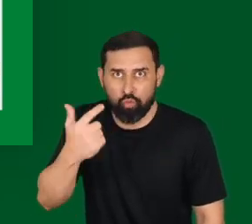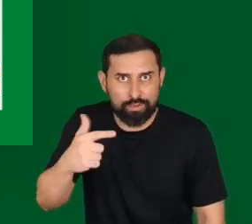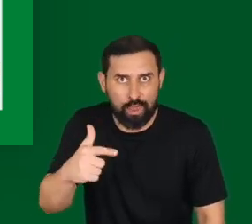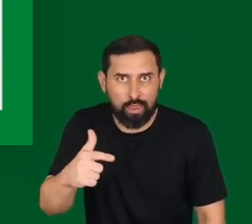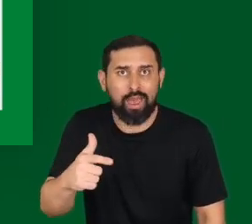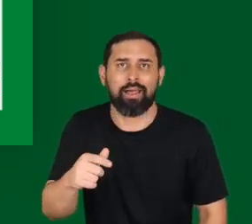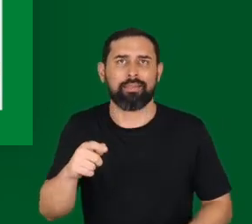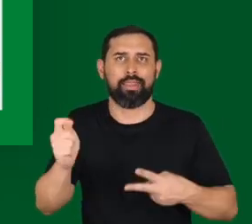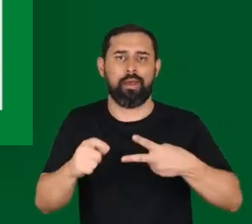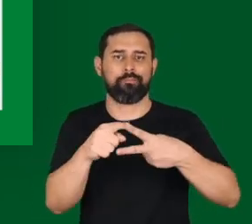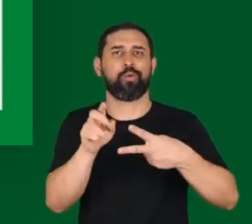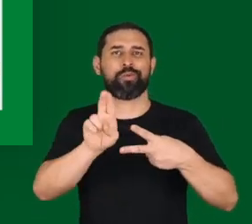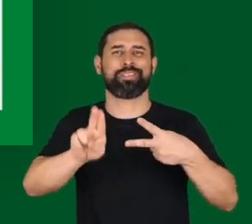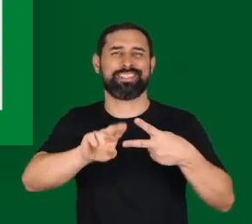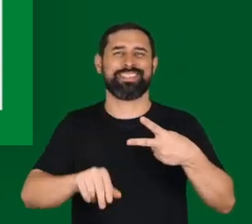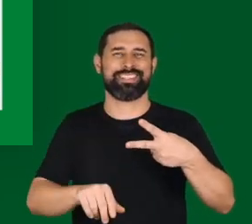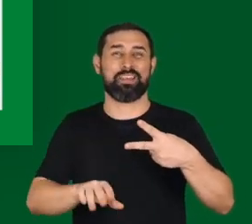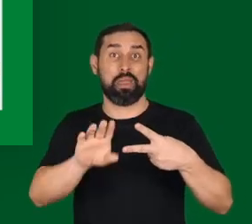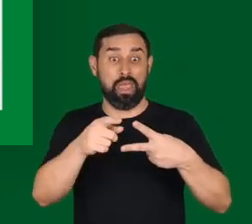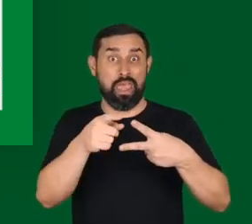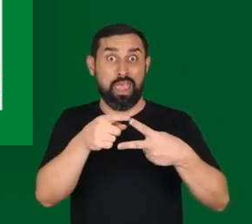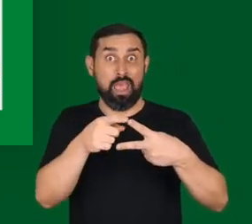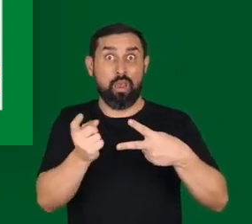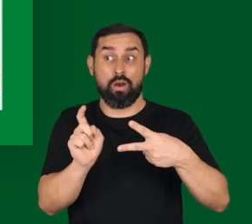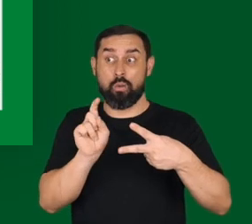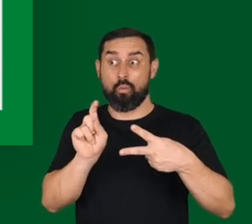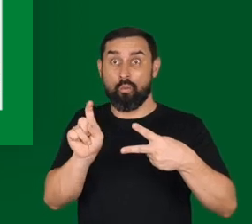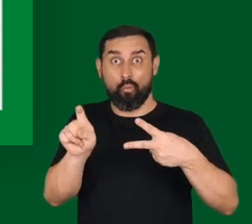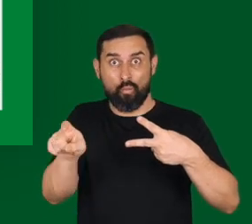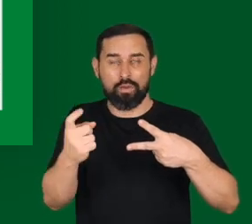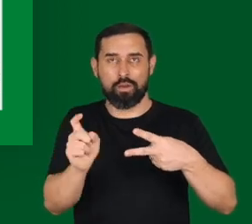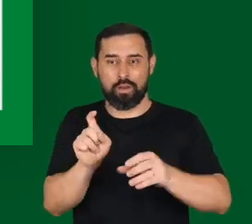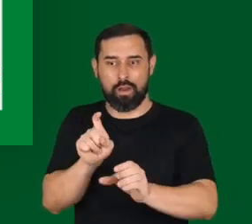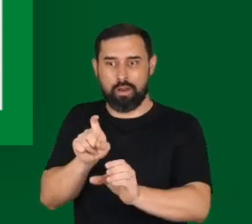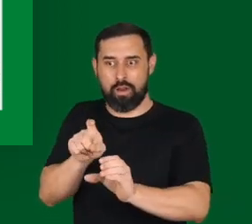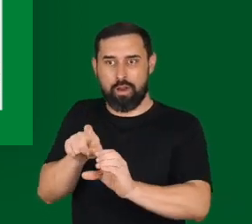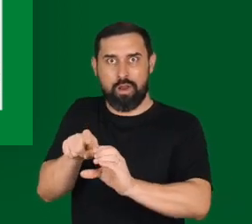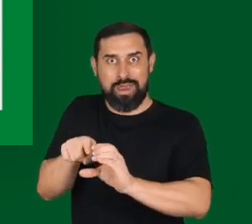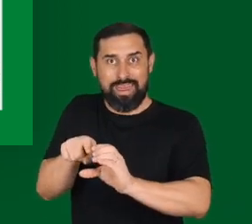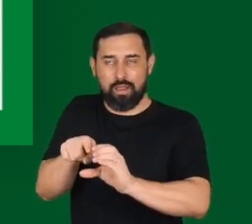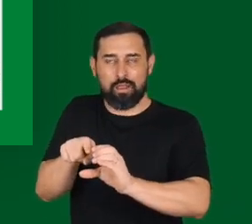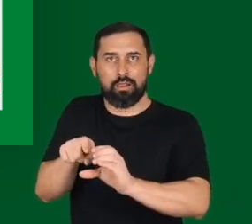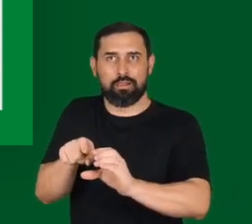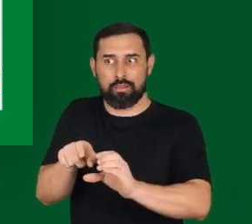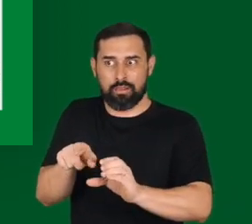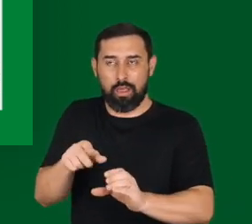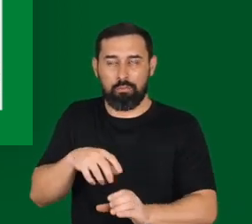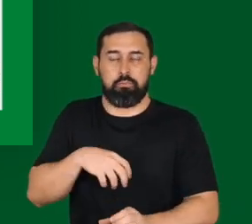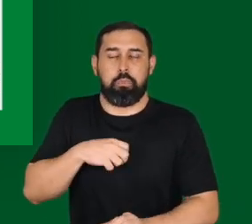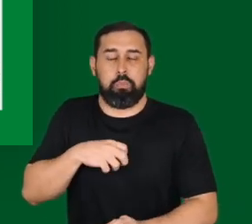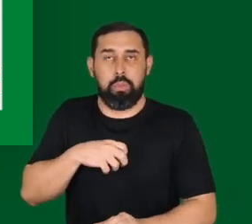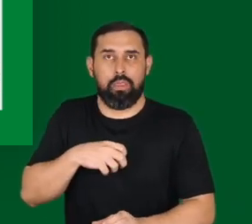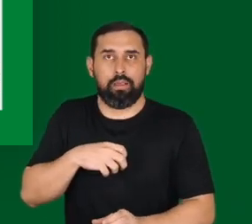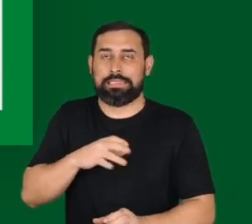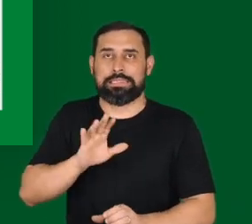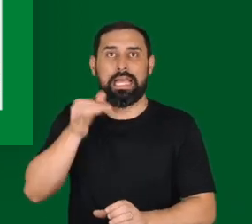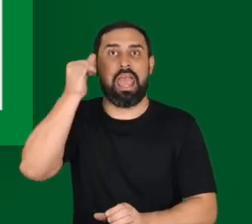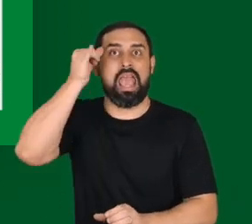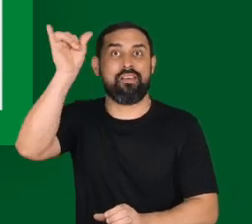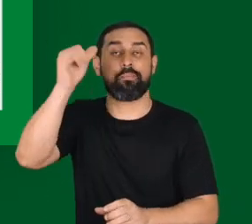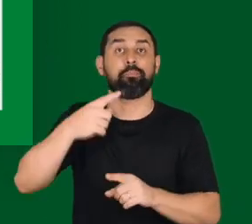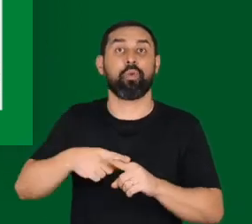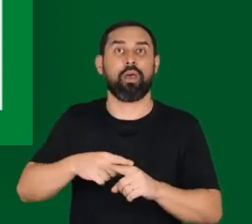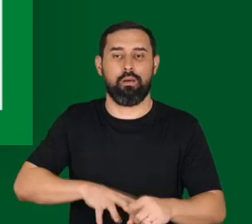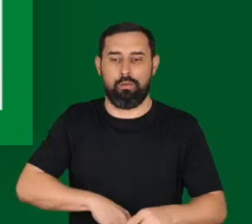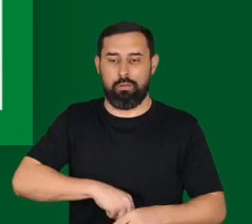estímulo de vômito, tá? Se é um paciente rebaixado, mas quando eu fui passar a cânula, ele apresentou esse estímulo de vômito, tá contraindicado.